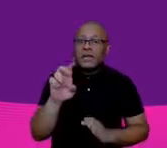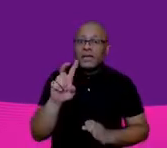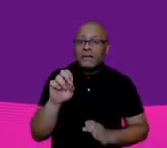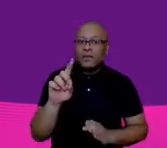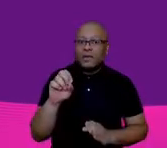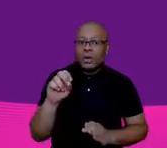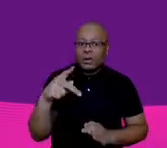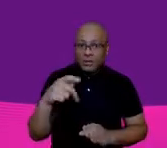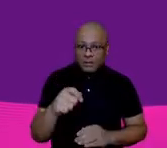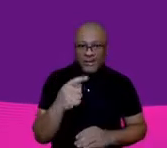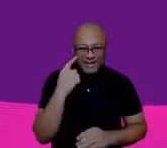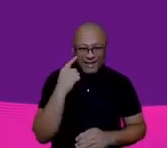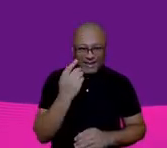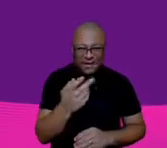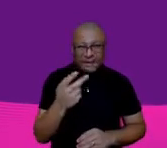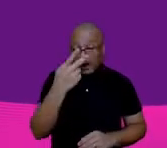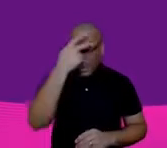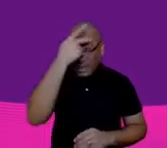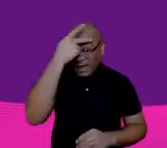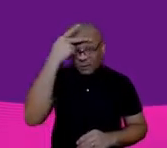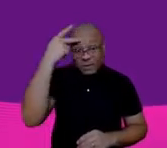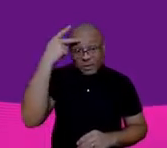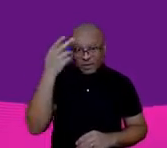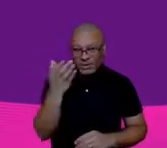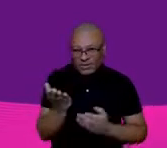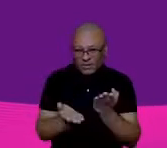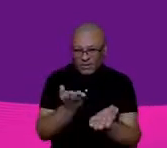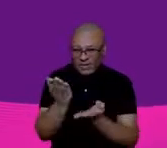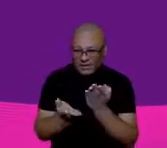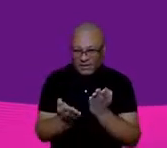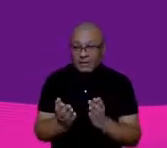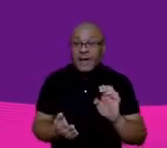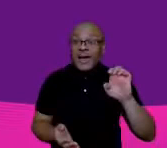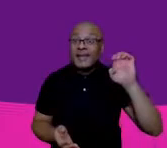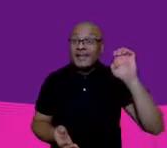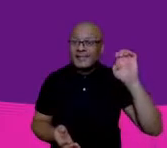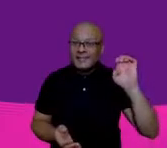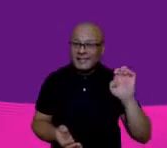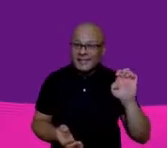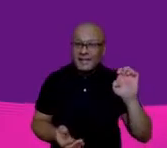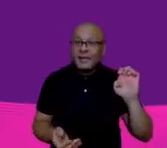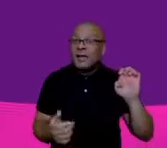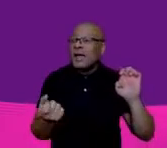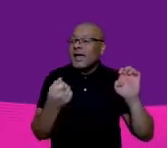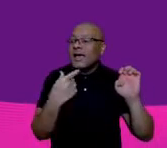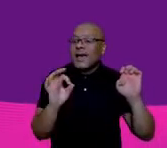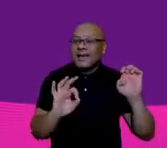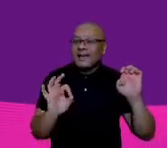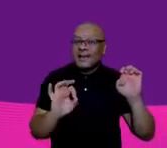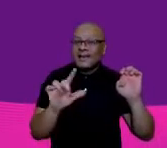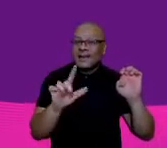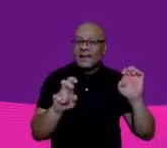trago um paciente à esquerda sem a levodopa, você veja um tremor